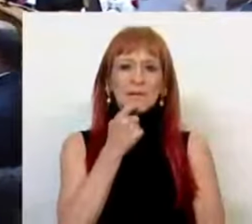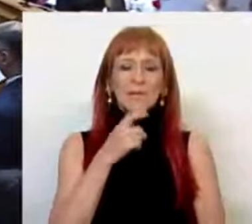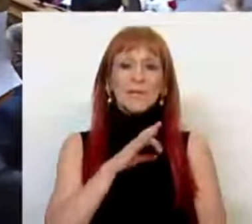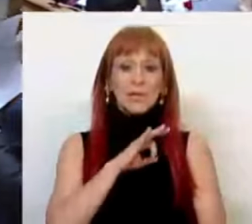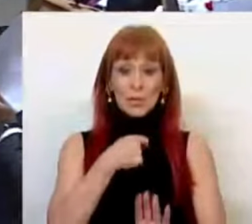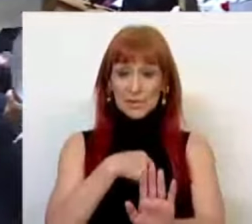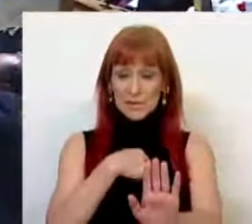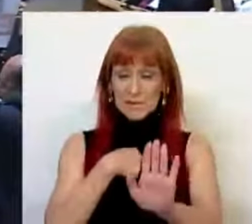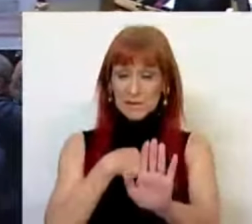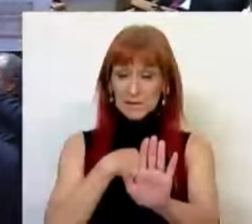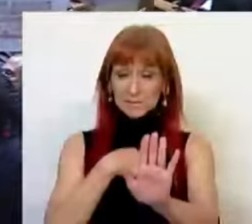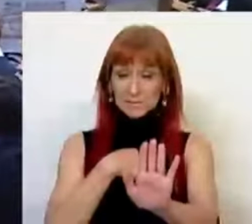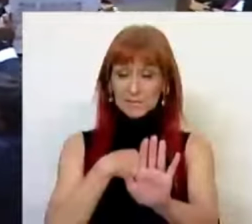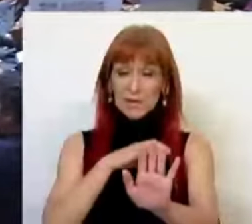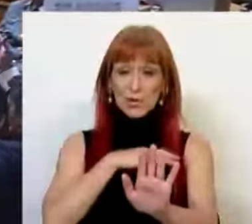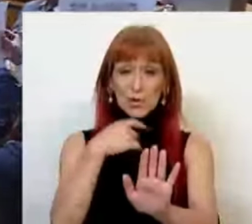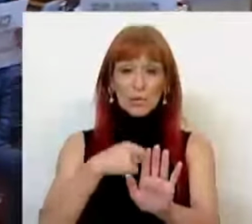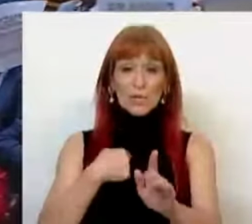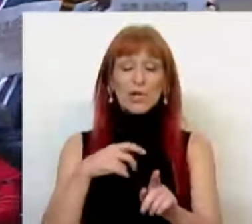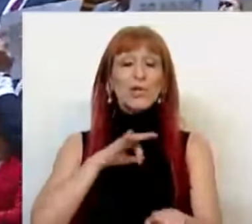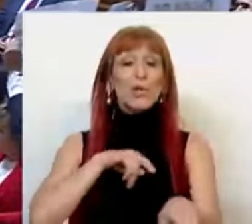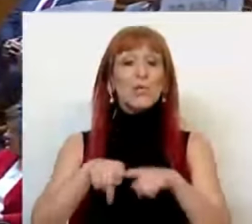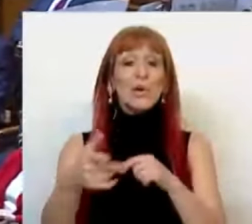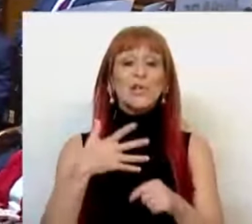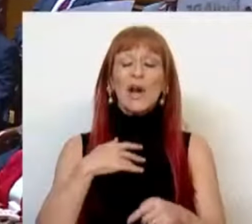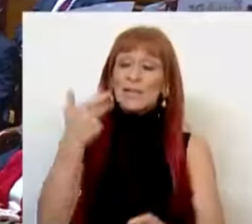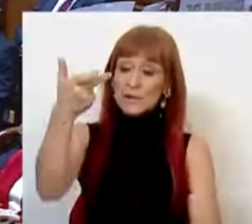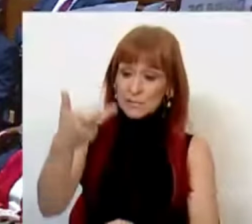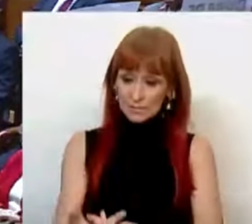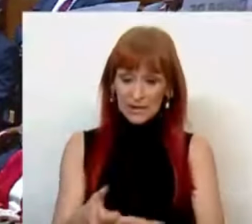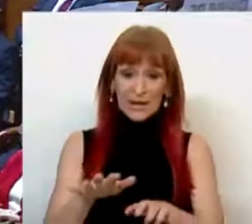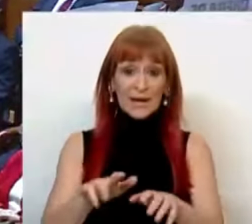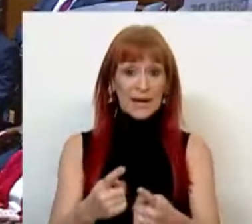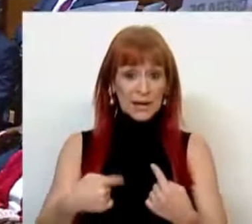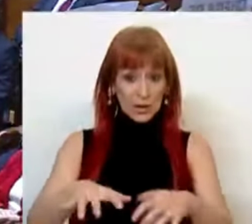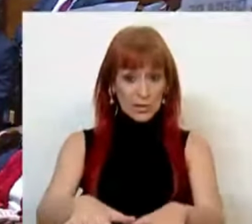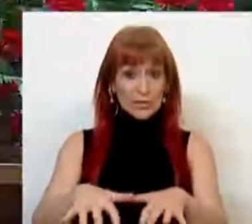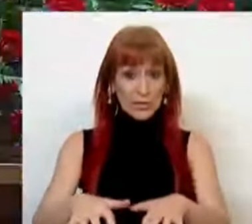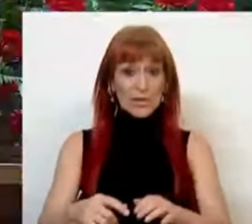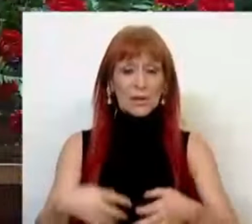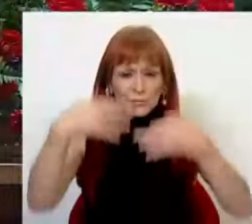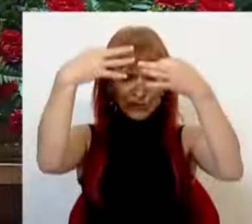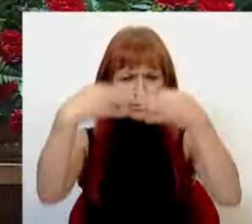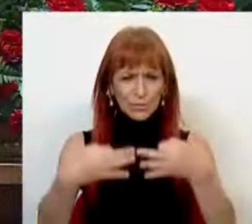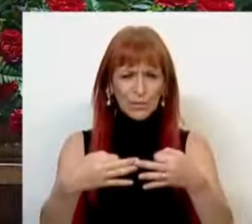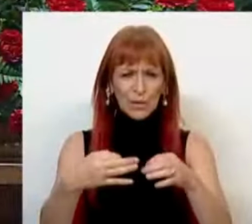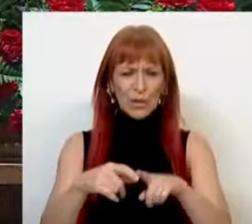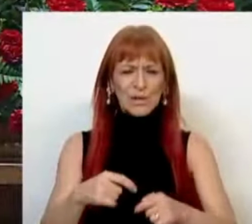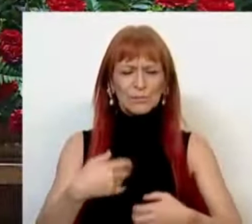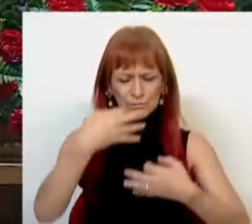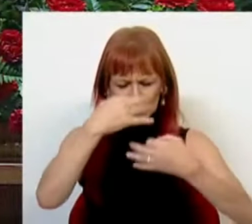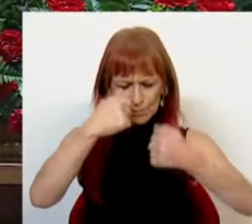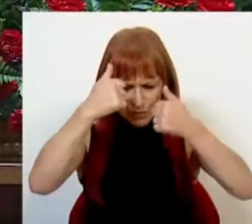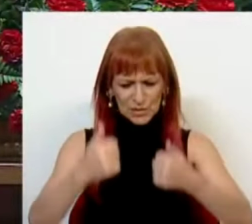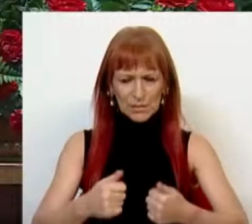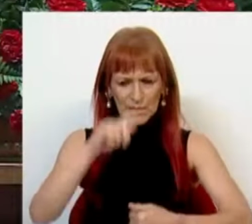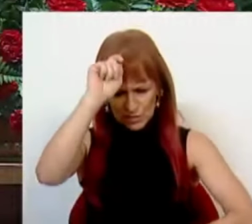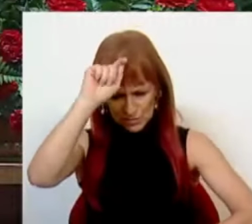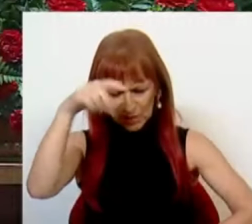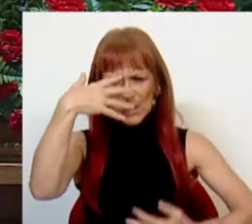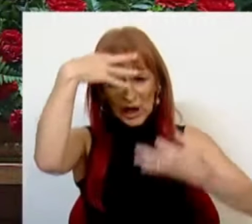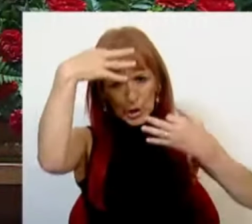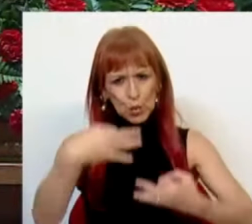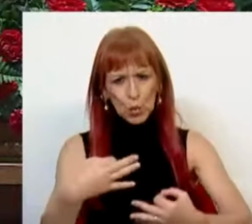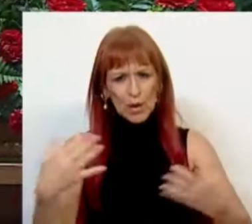Presidente, peço os senhores deputados que querem permanecer na sessão plenária têm de se portar com a urbanidade, a cortesia, a